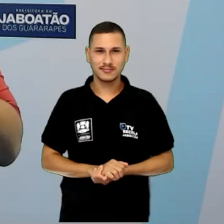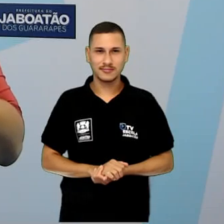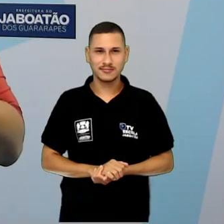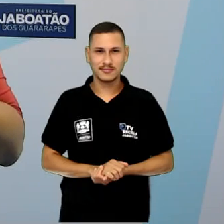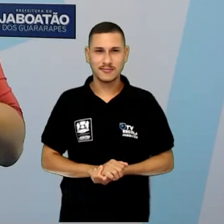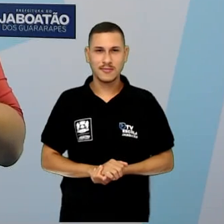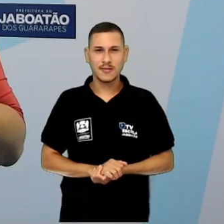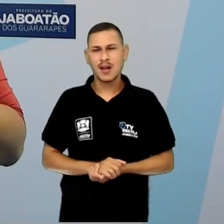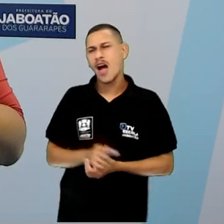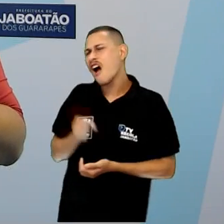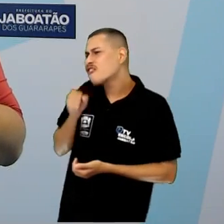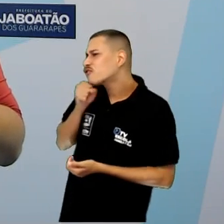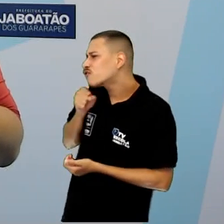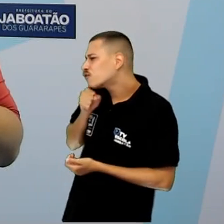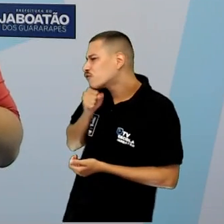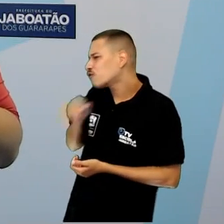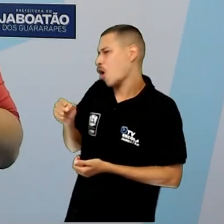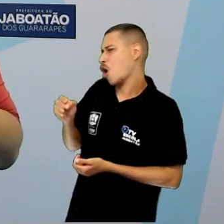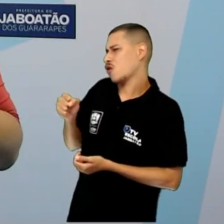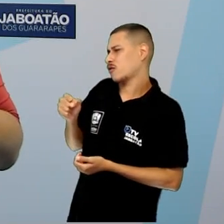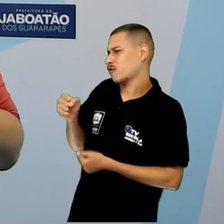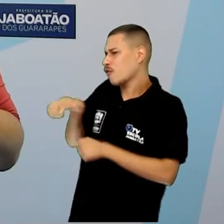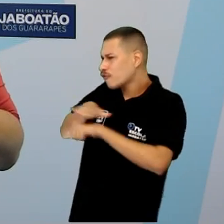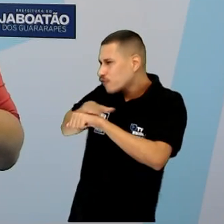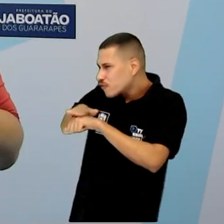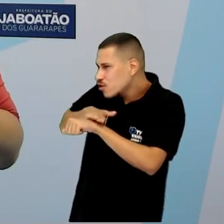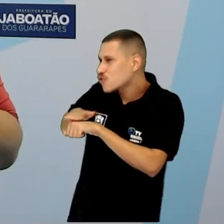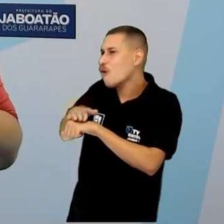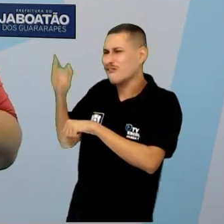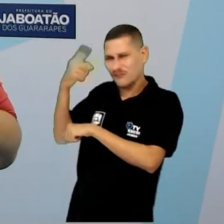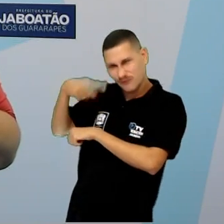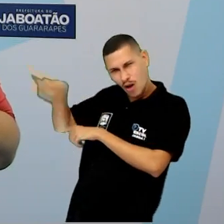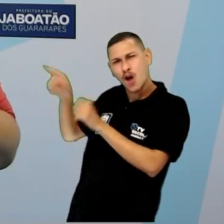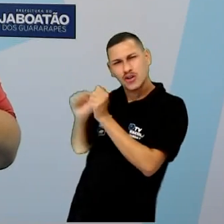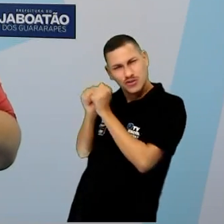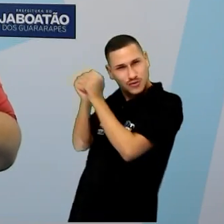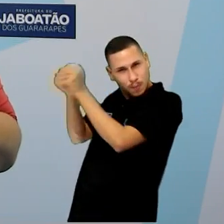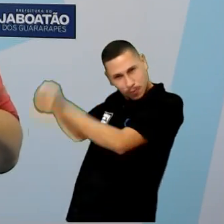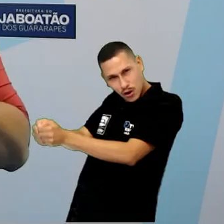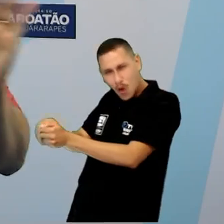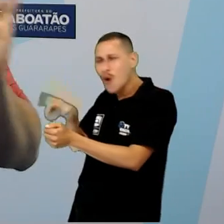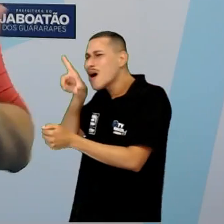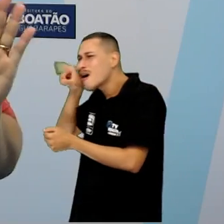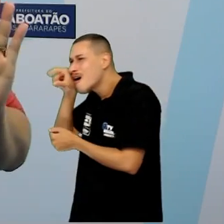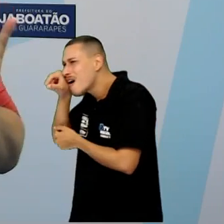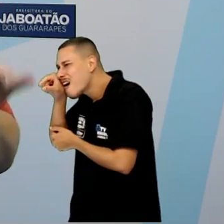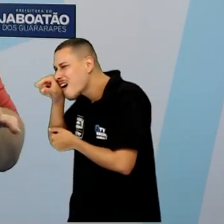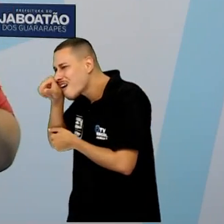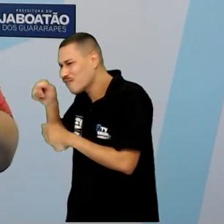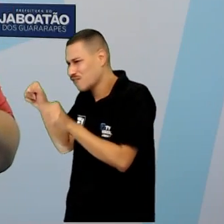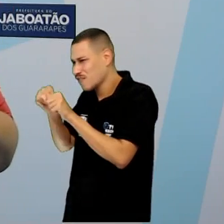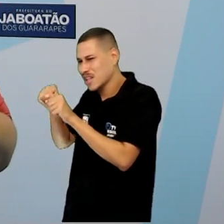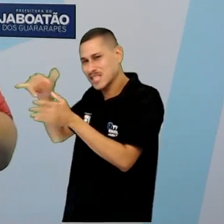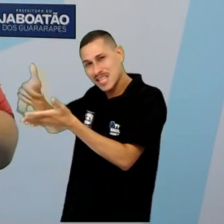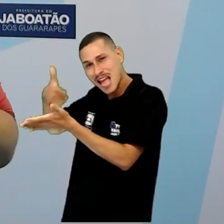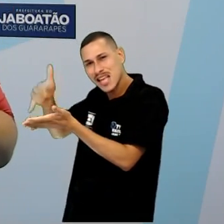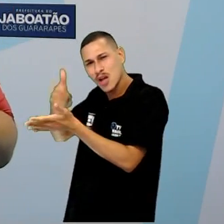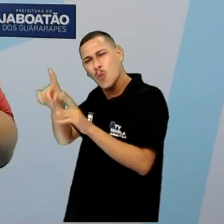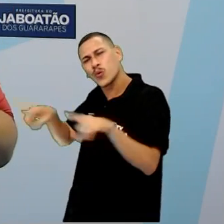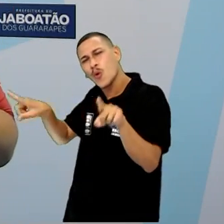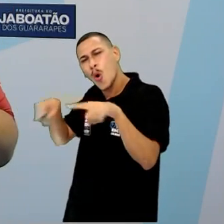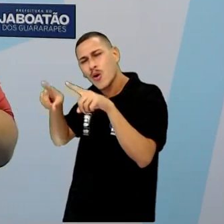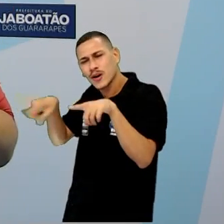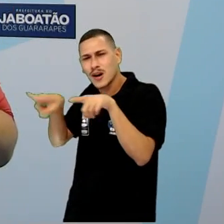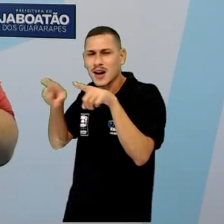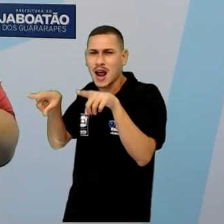A avó deu asas à neta e foi com ela fazer a inscrição. Gralha Gralhosa ficou toda feliz e empolgada. Pegou